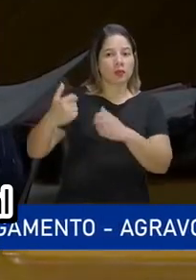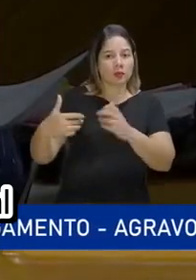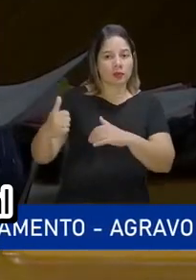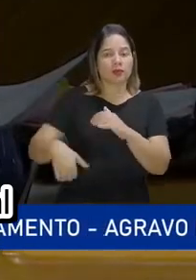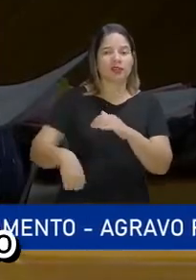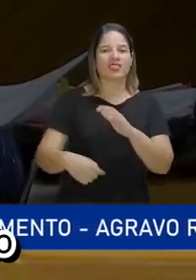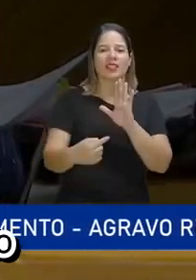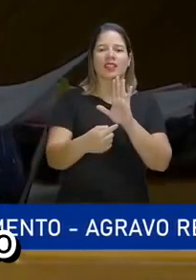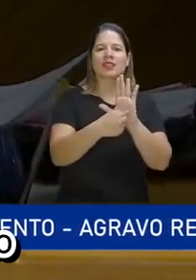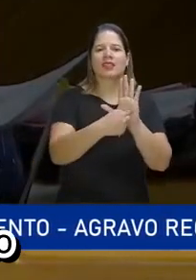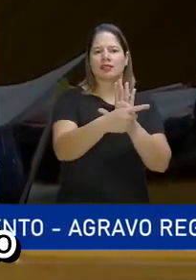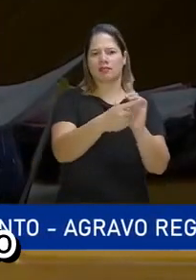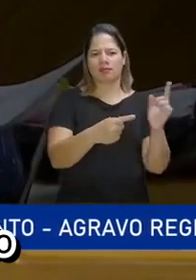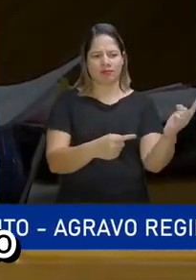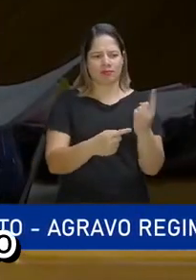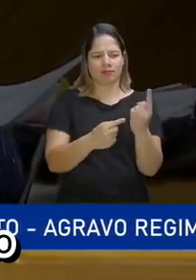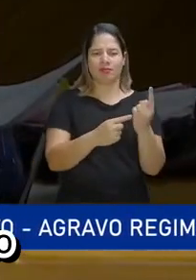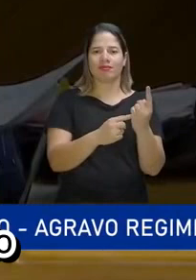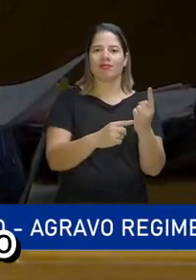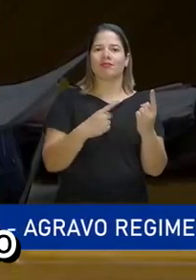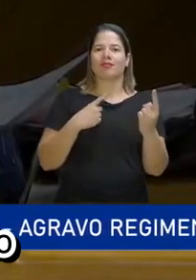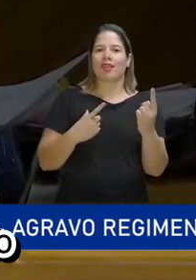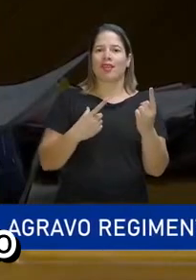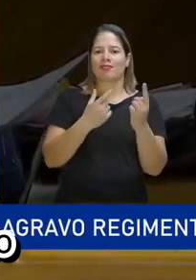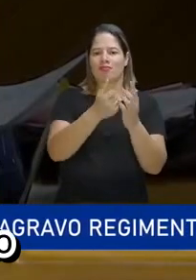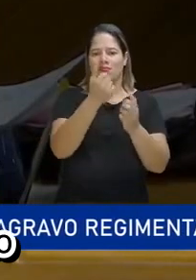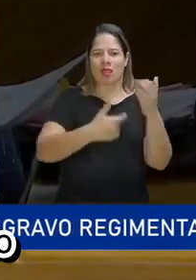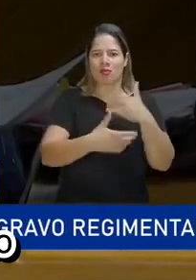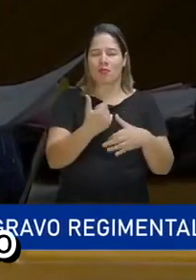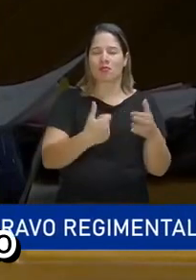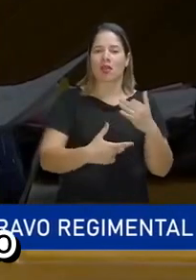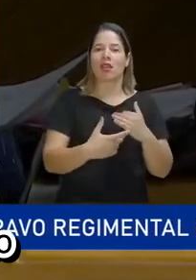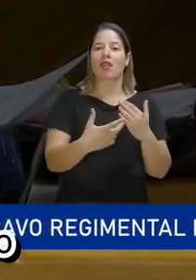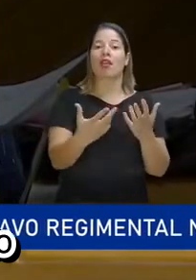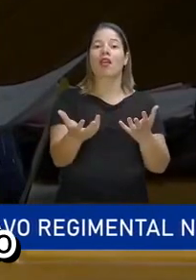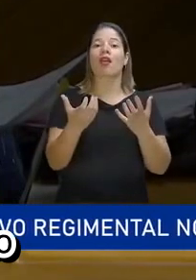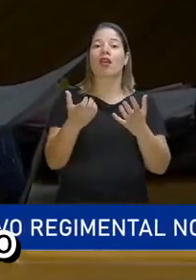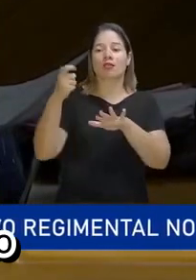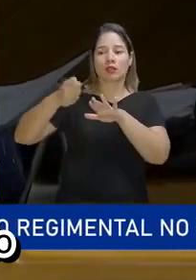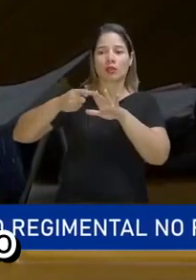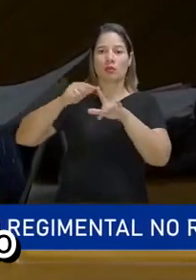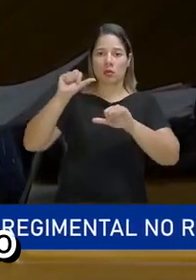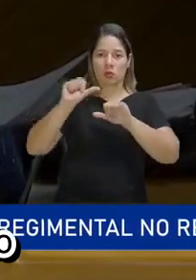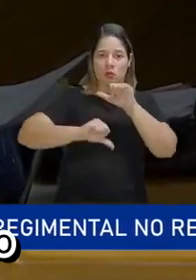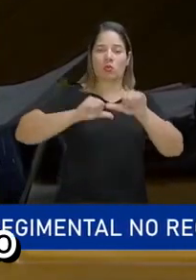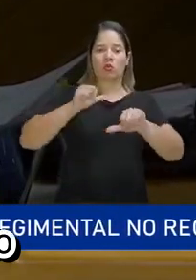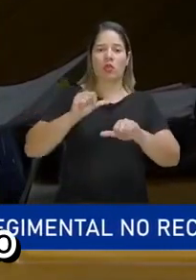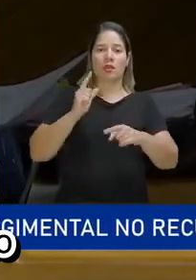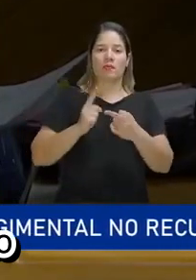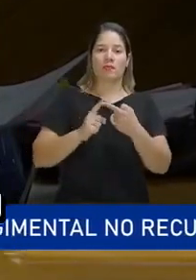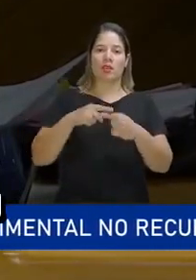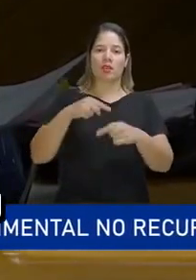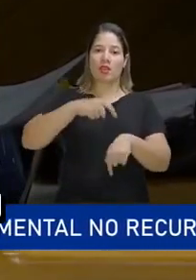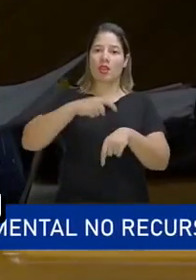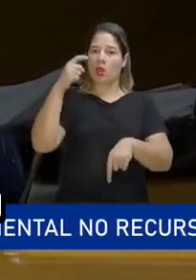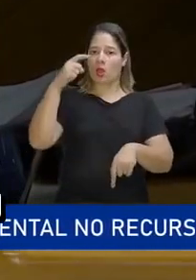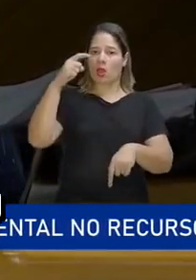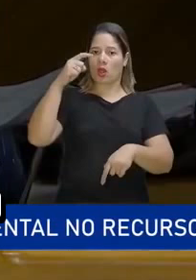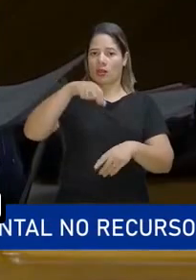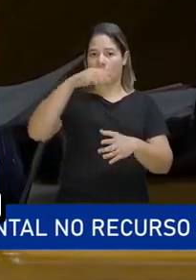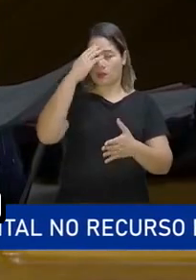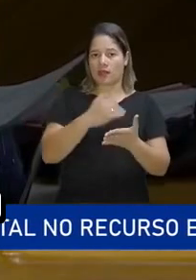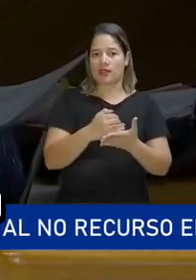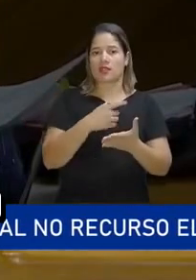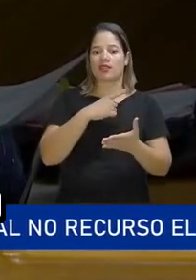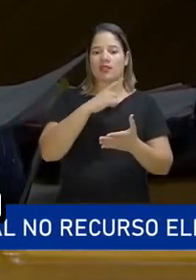agravos interpostos objetivam modificar a decisão que determinou a execução imediata do acórdão proferido